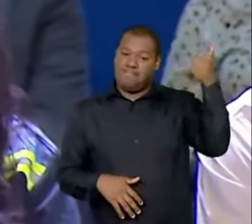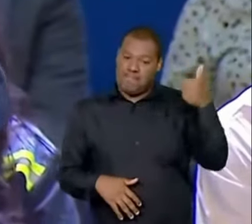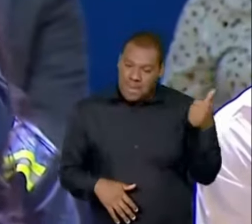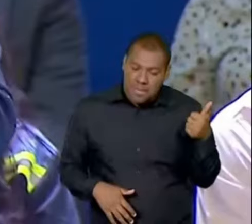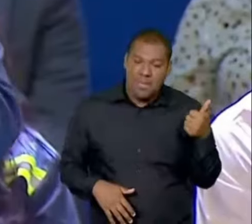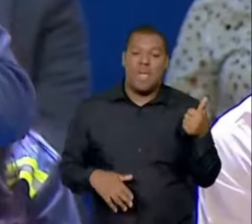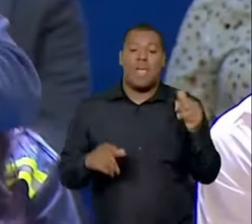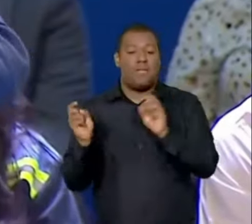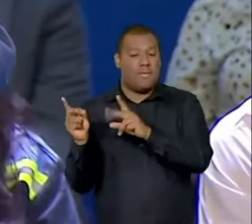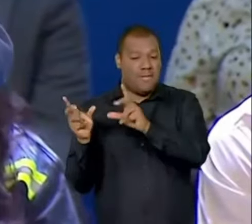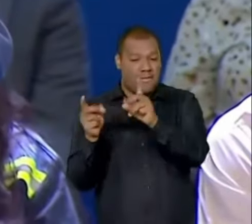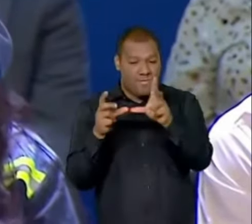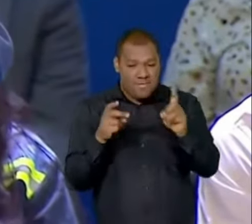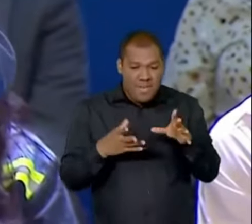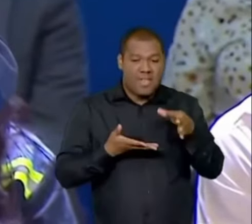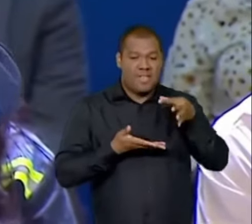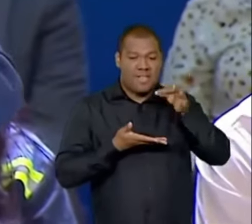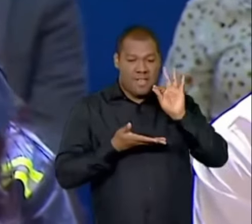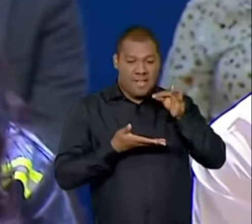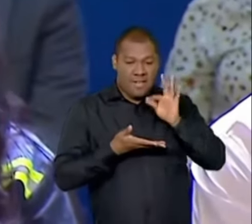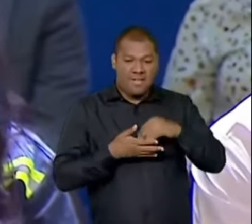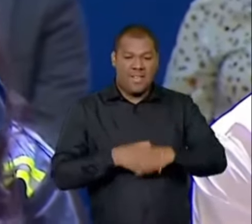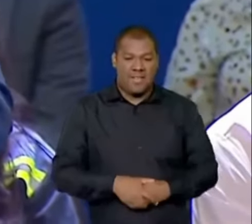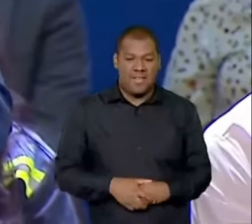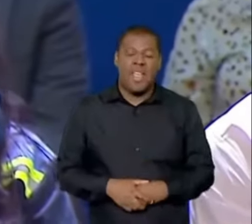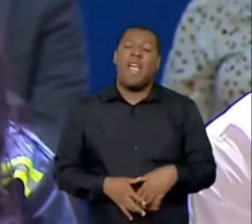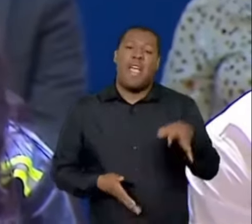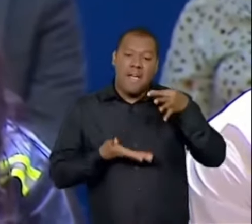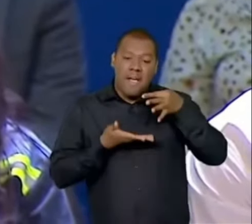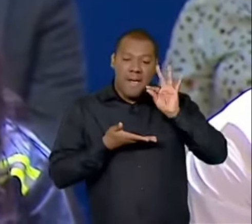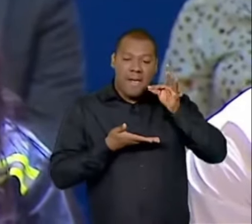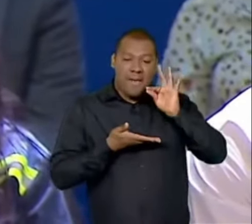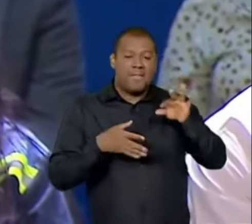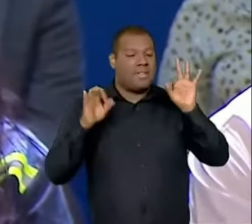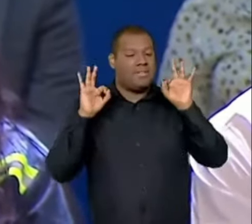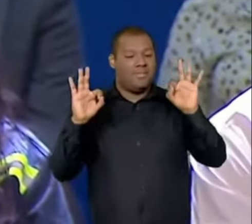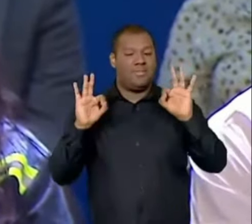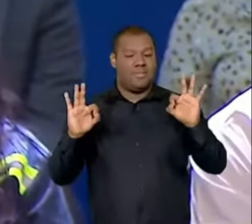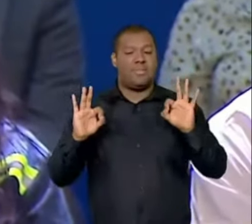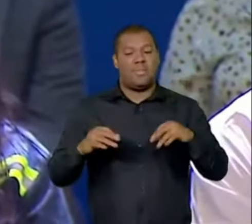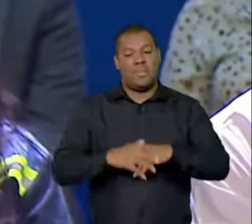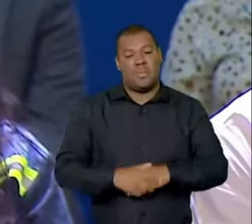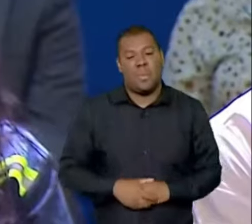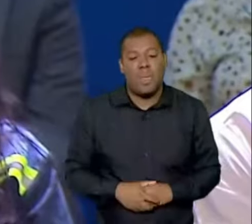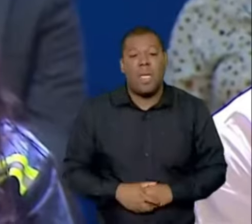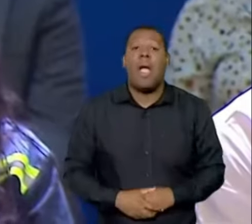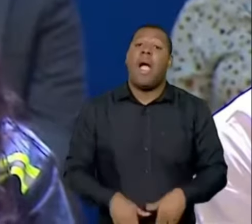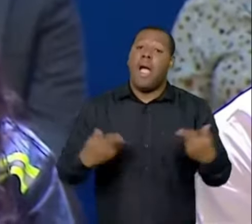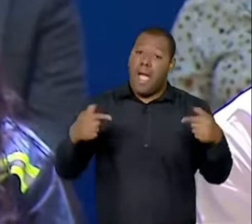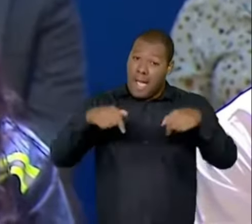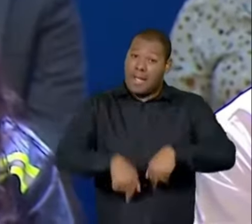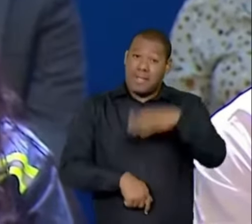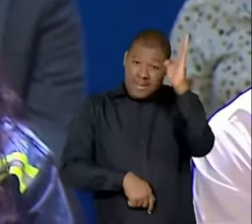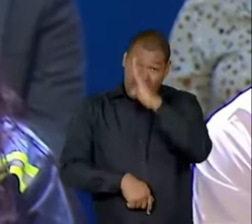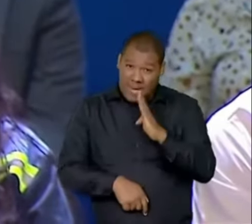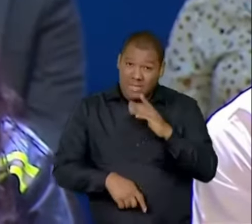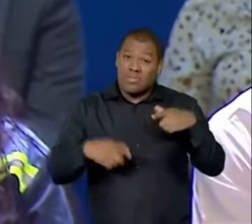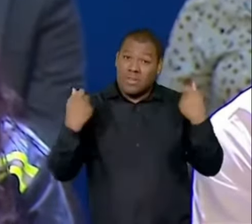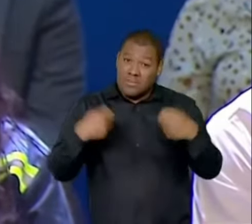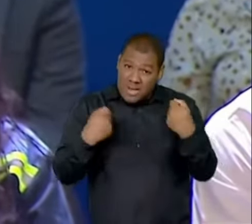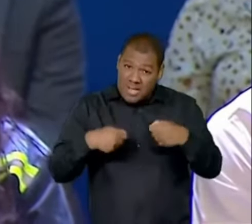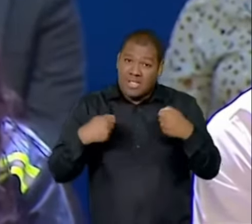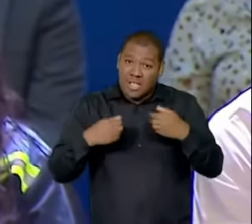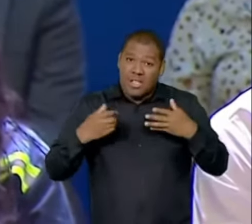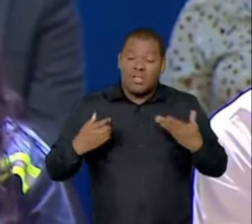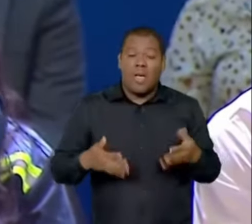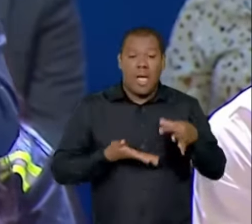faz os cafés, sabe, expresso, que todos nós adoramos. E nós precisamos, então, dar um salto de qualidade